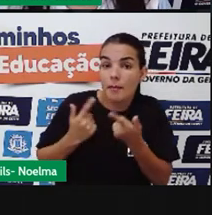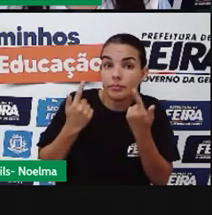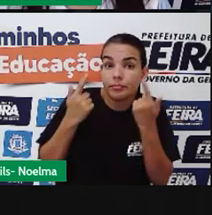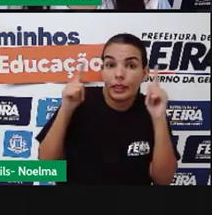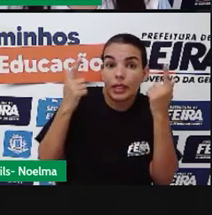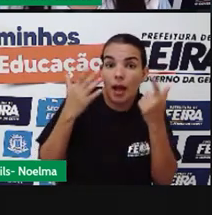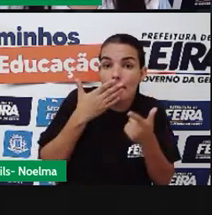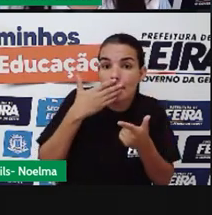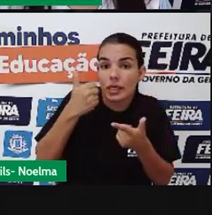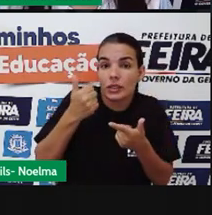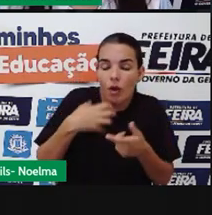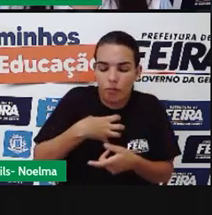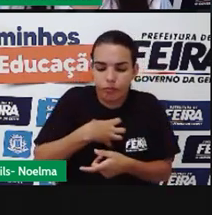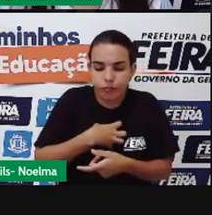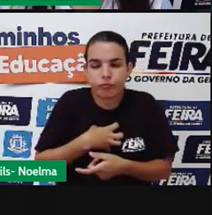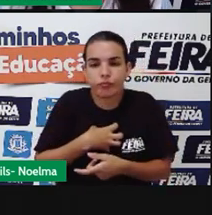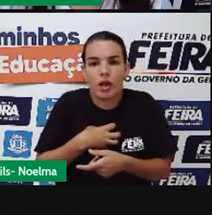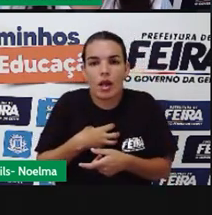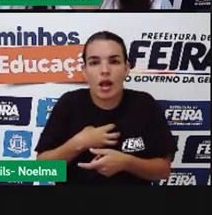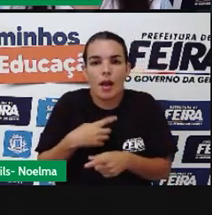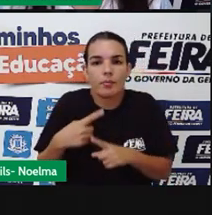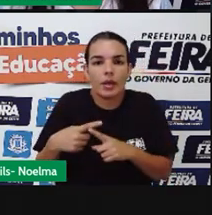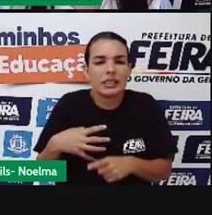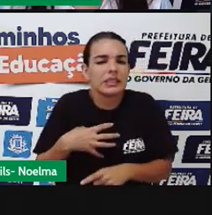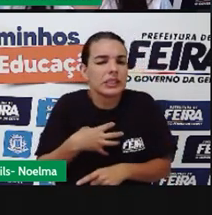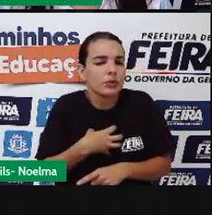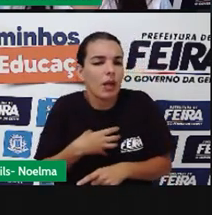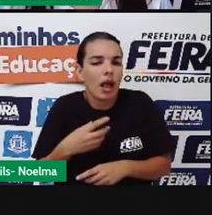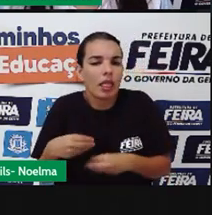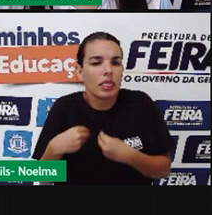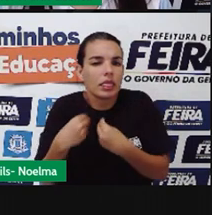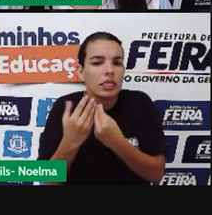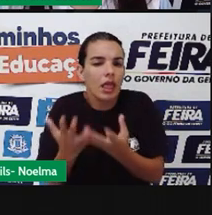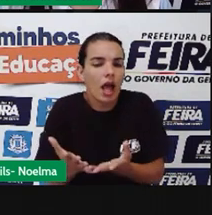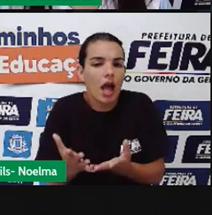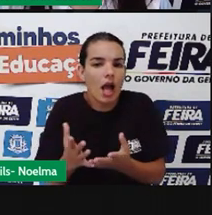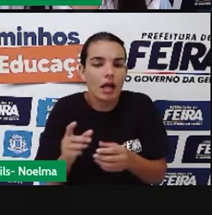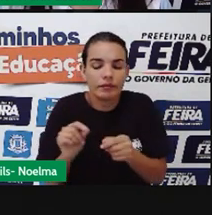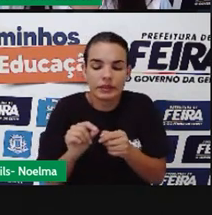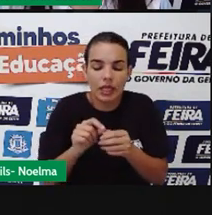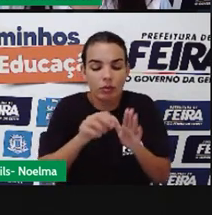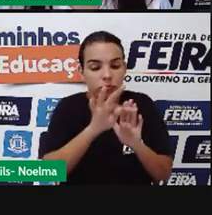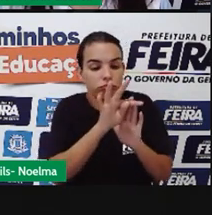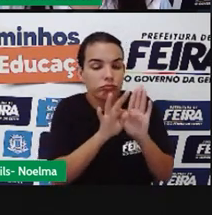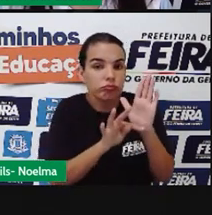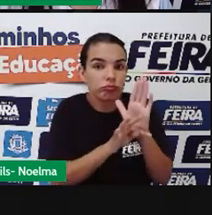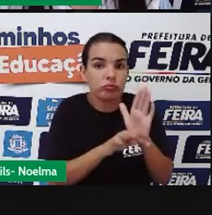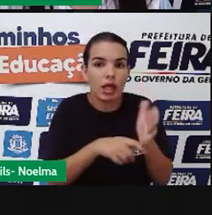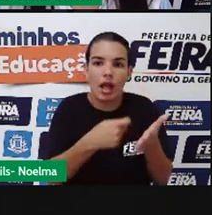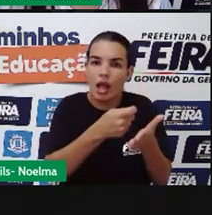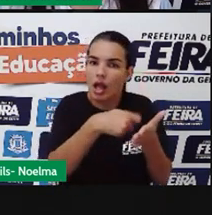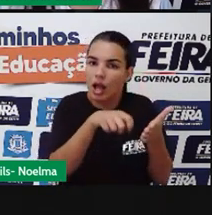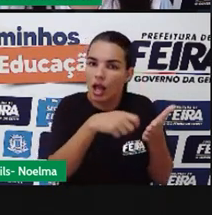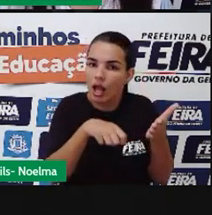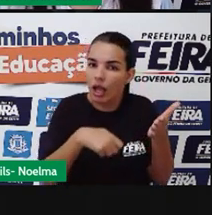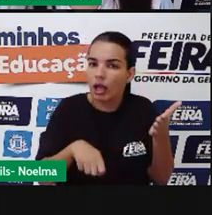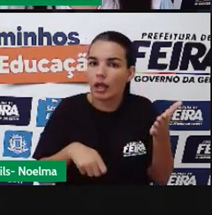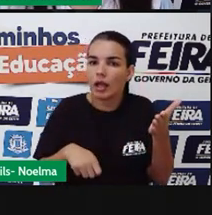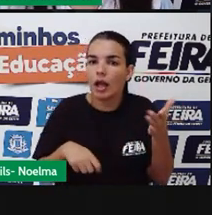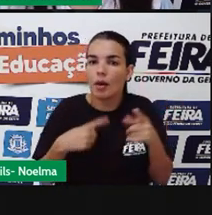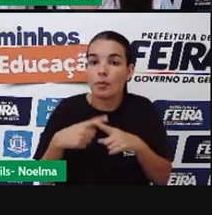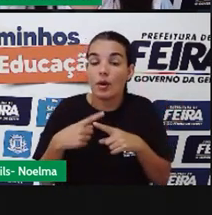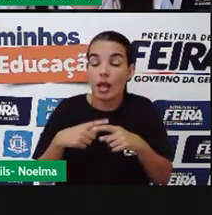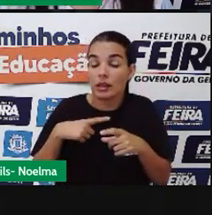da melhor forma possível os sentimentos que queremos atribuir às nossas produções escritas, favorecendo